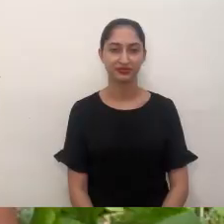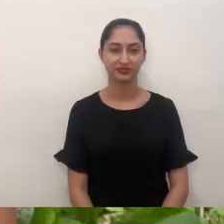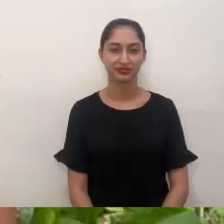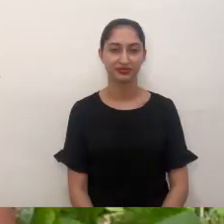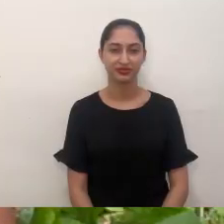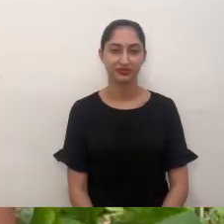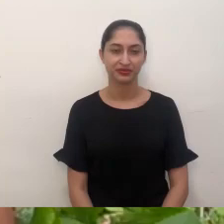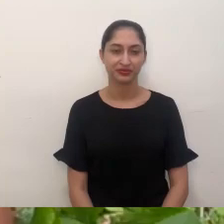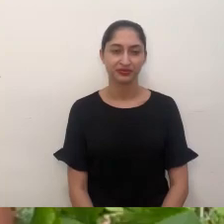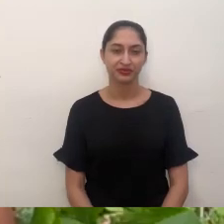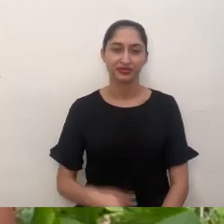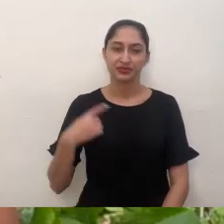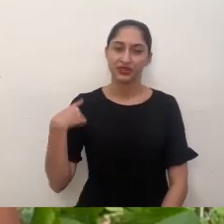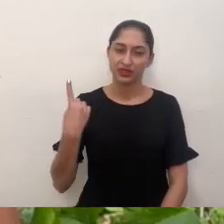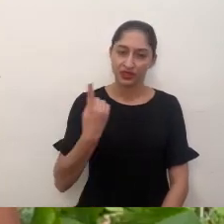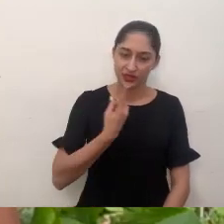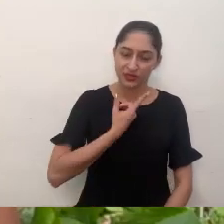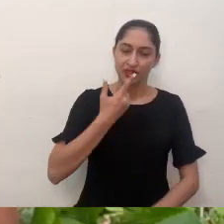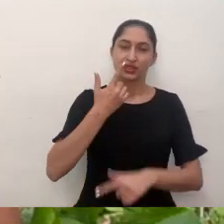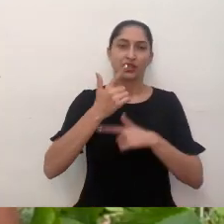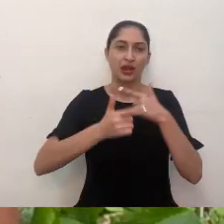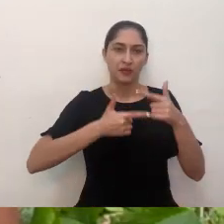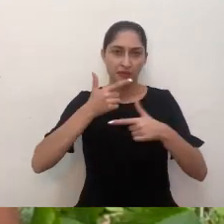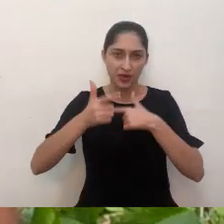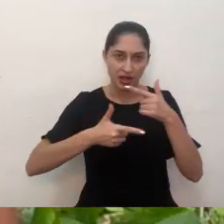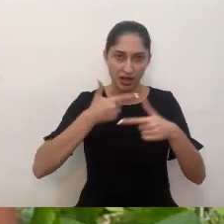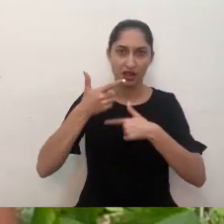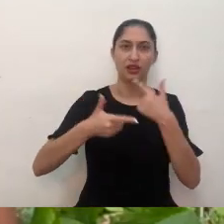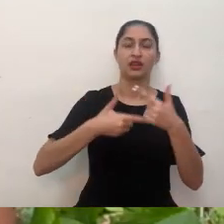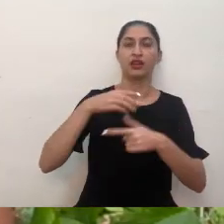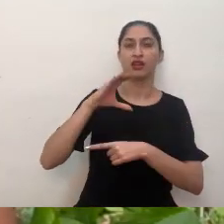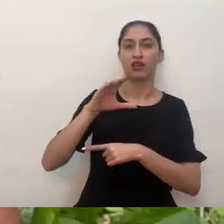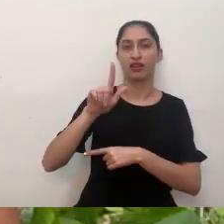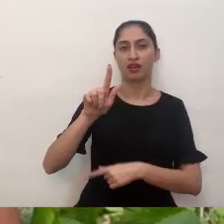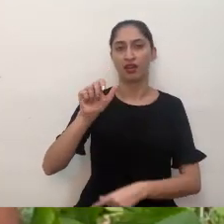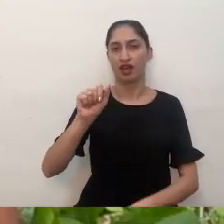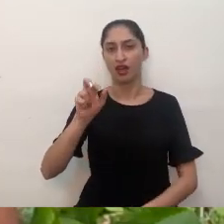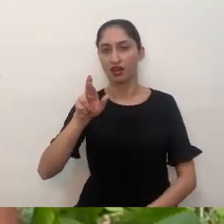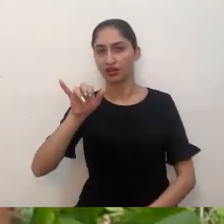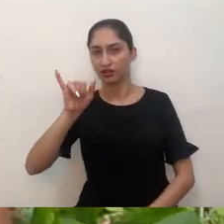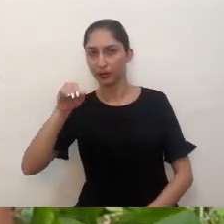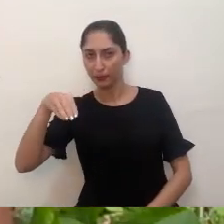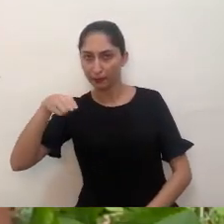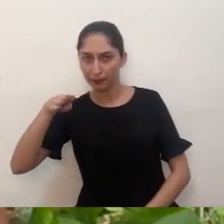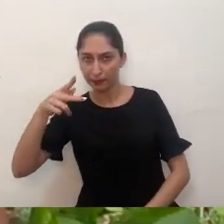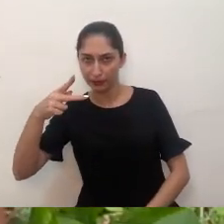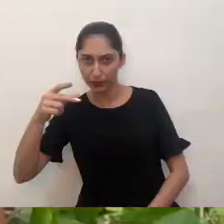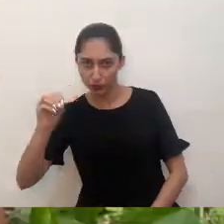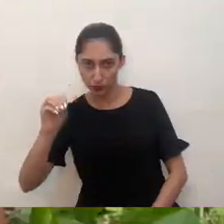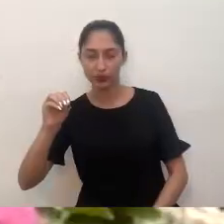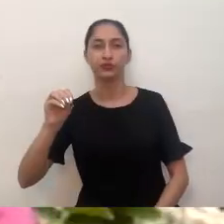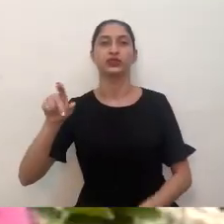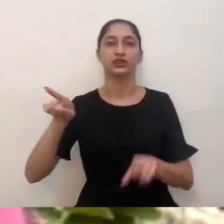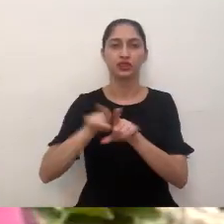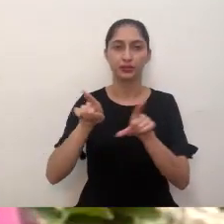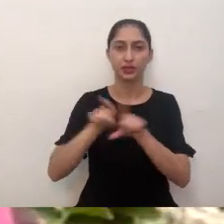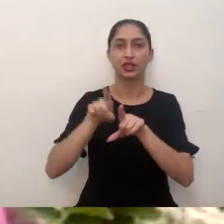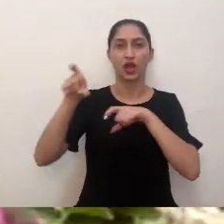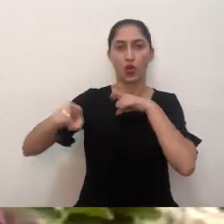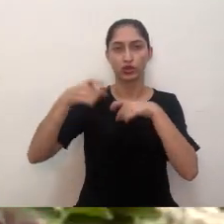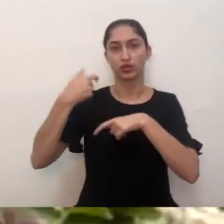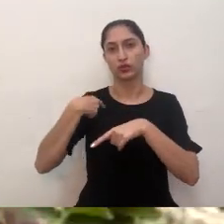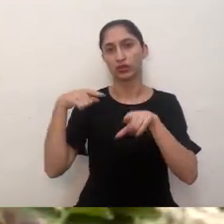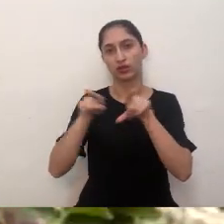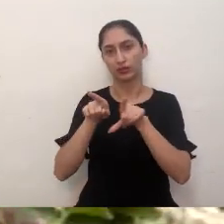Já trabalhei no garimpo, trabalho na roça e sou mãe de família. Tudo que a gente